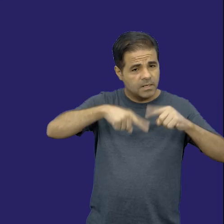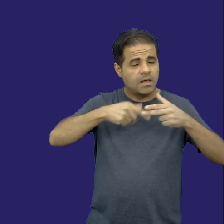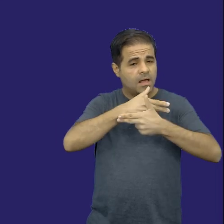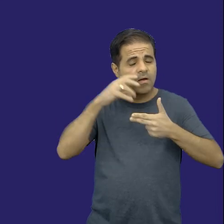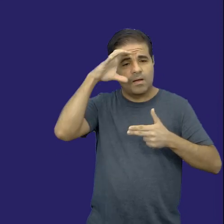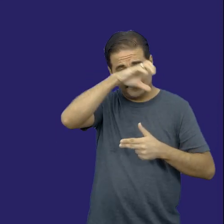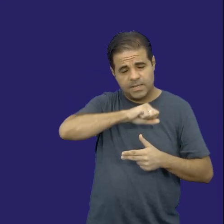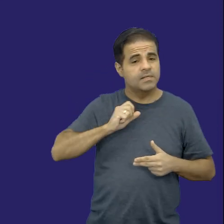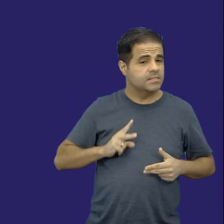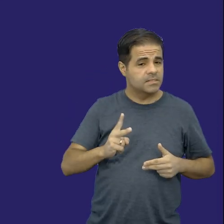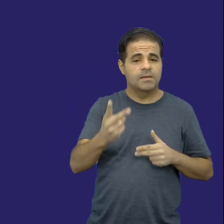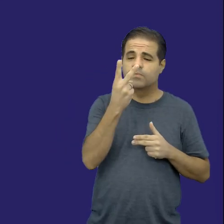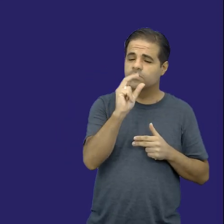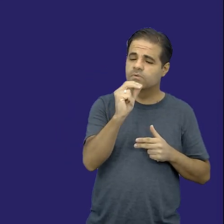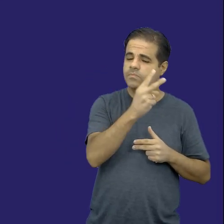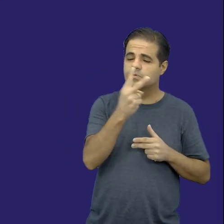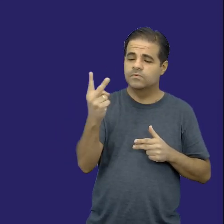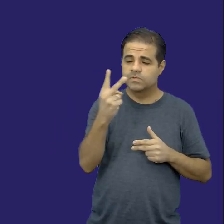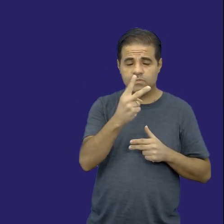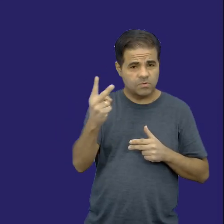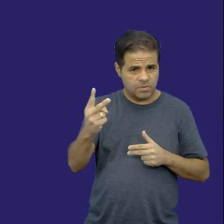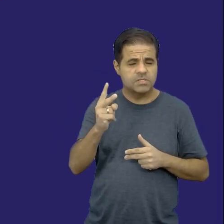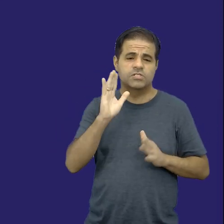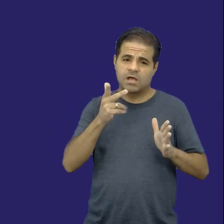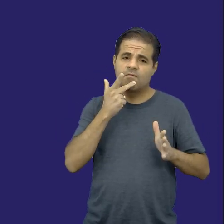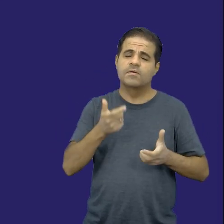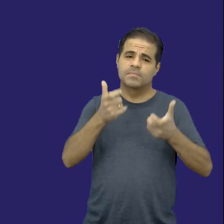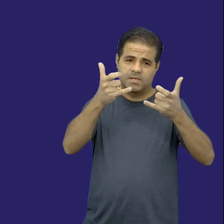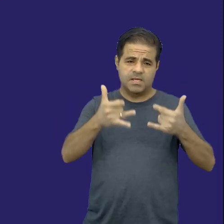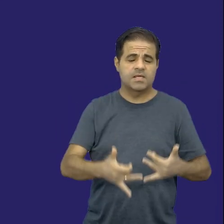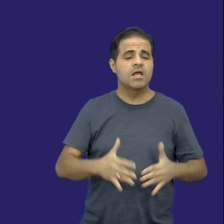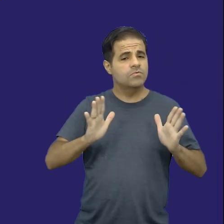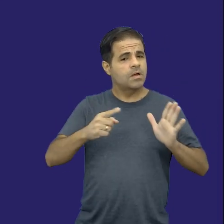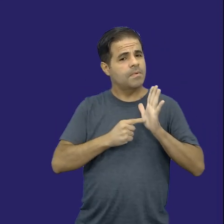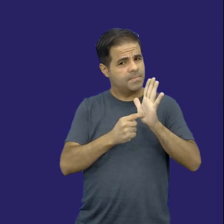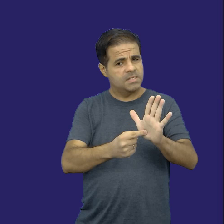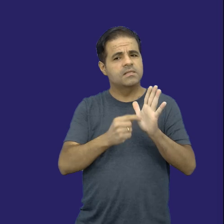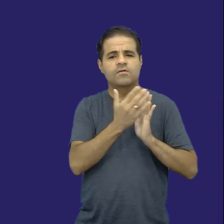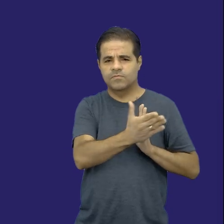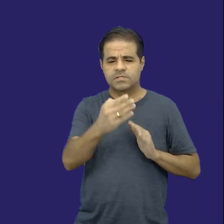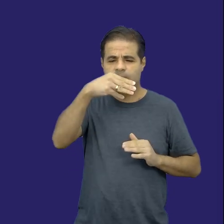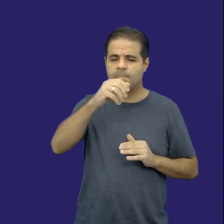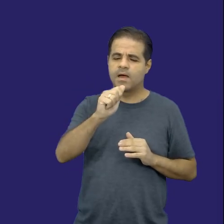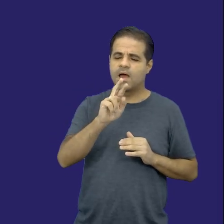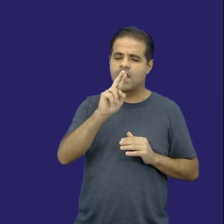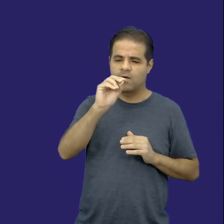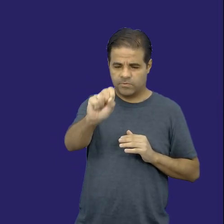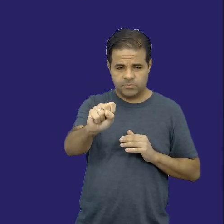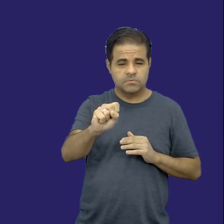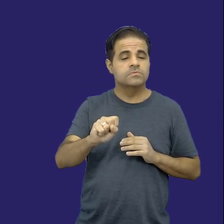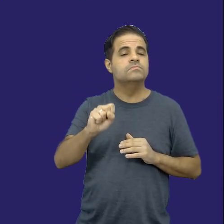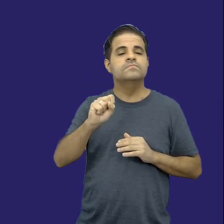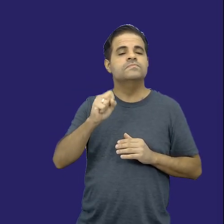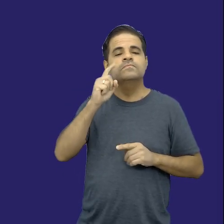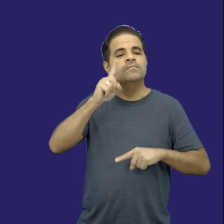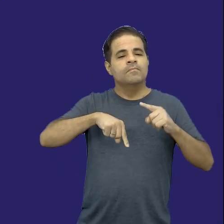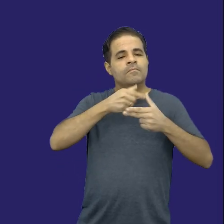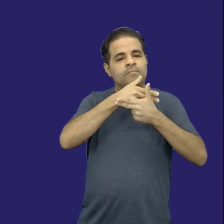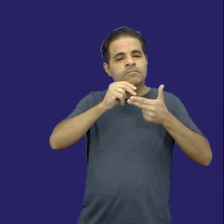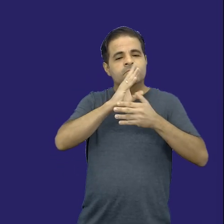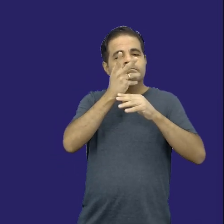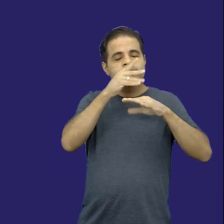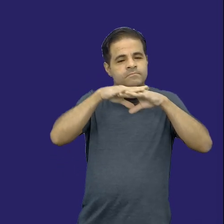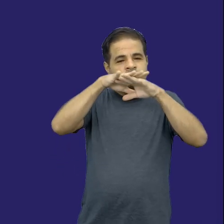Sempre 2022. Então, como já disse, já me apresentei a vocês, eu me chamo Marco, o componente matemática e